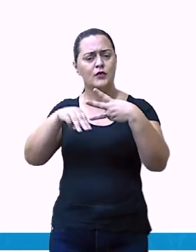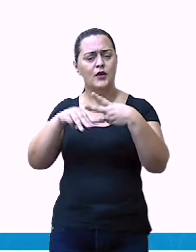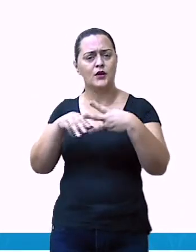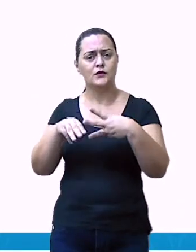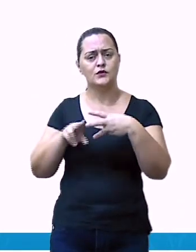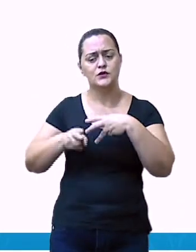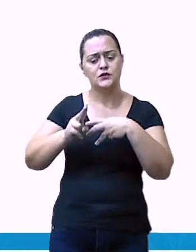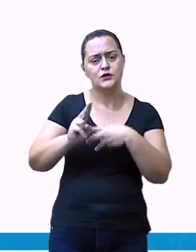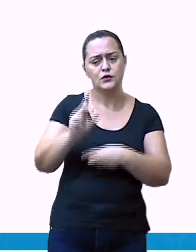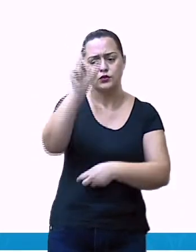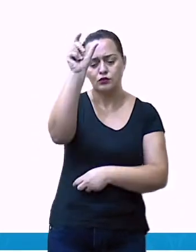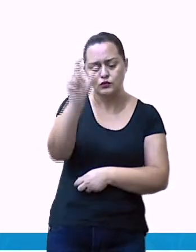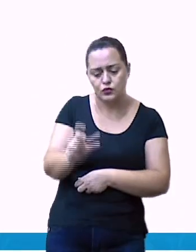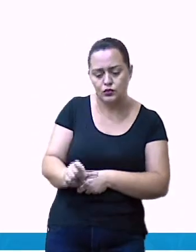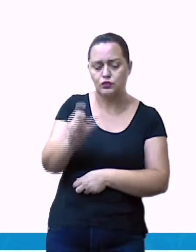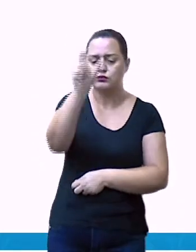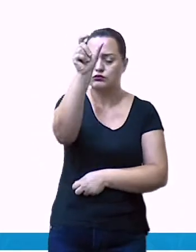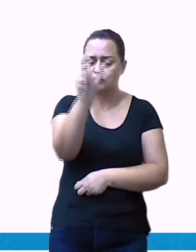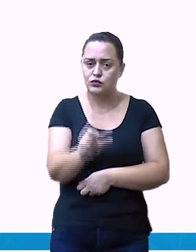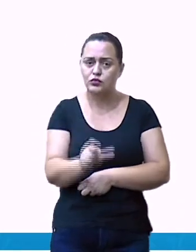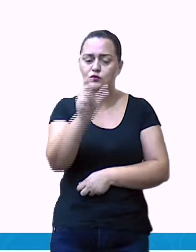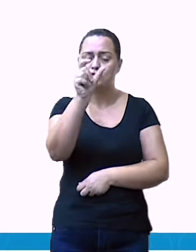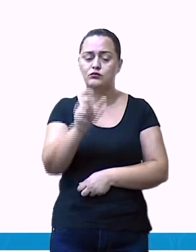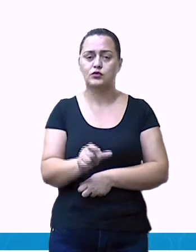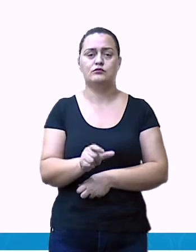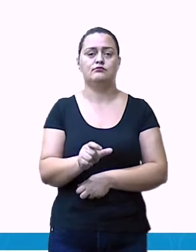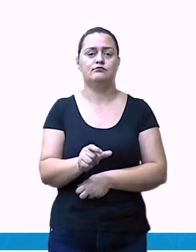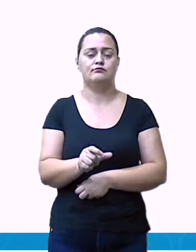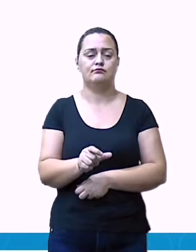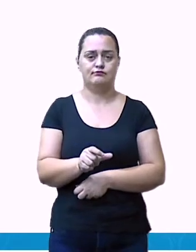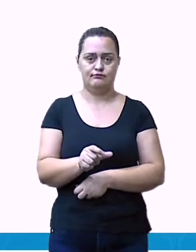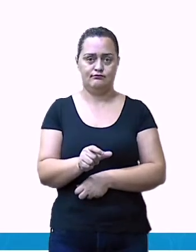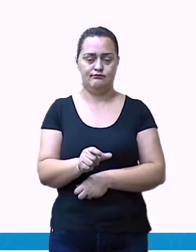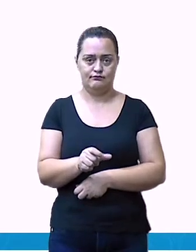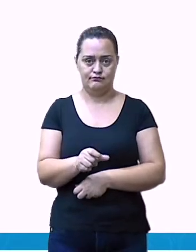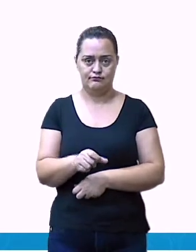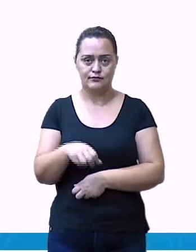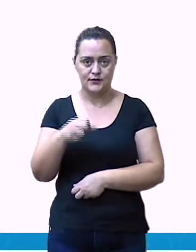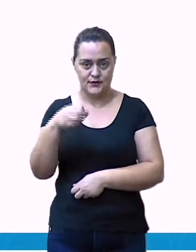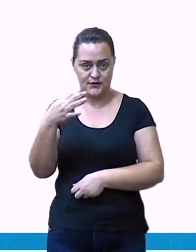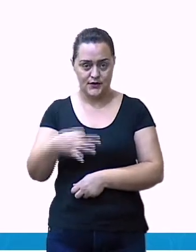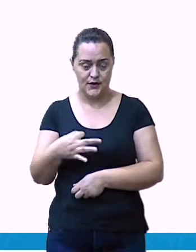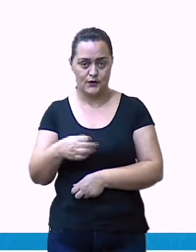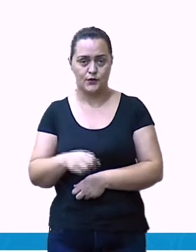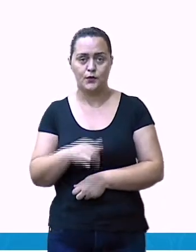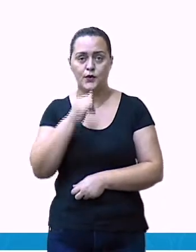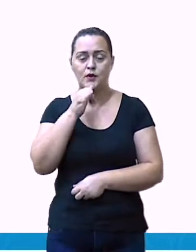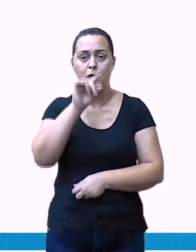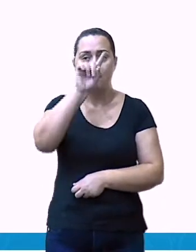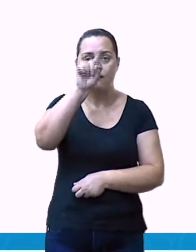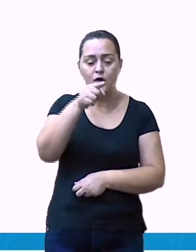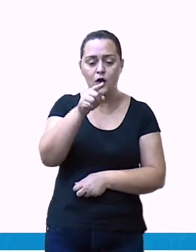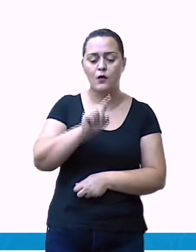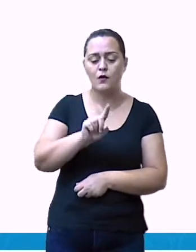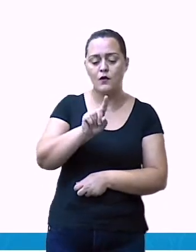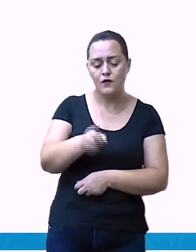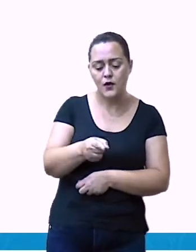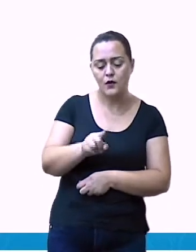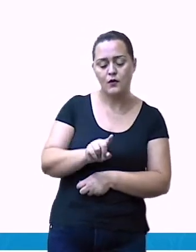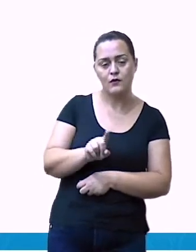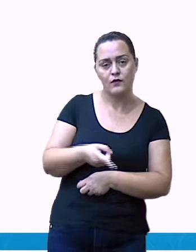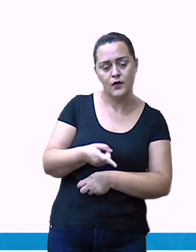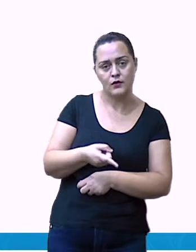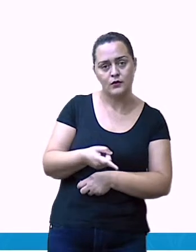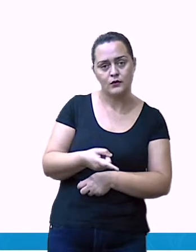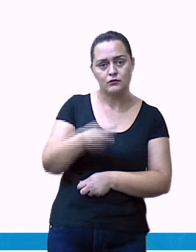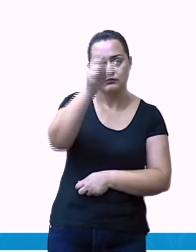outras palavras, devemos colocar vírgula abaixo de vírgula. Veja o exemplo. Temos aqui o número 1.000,